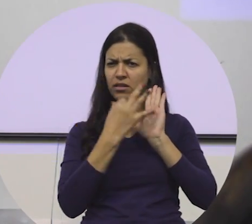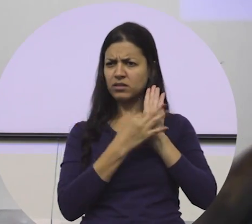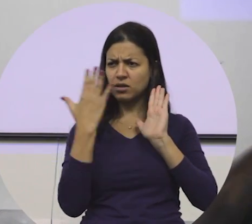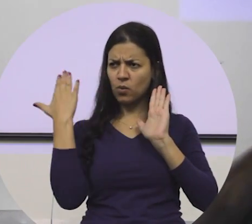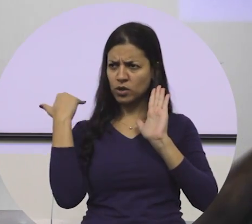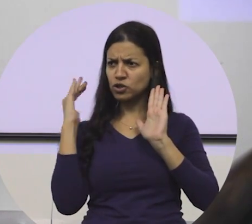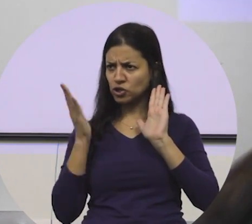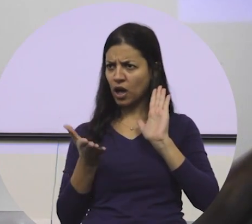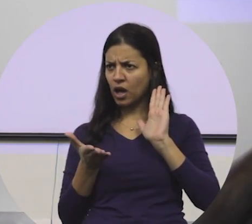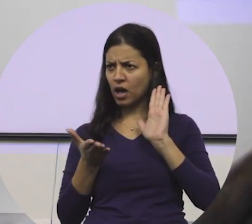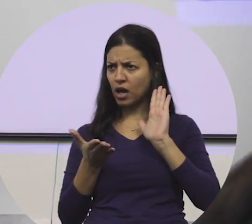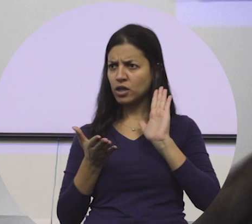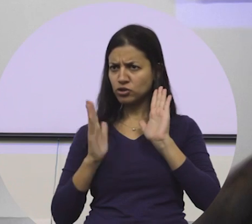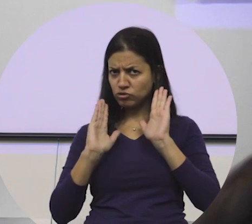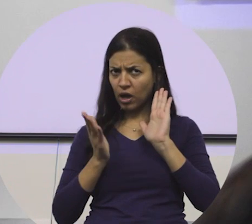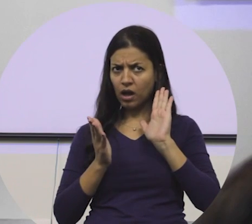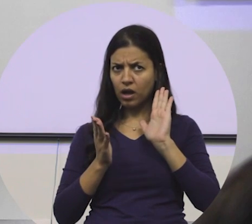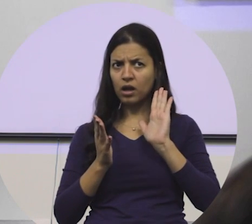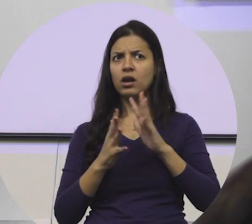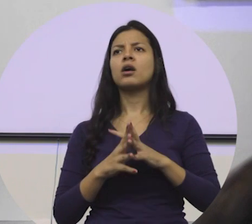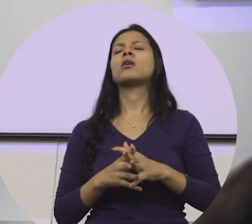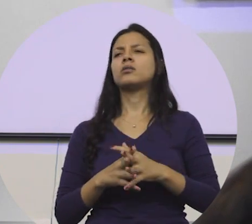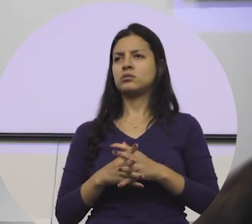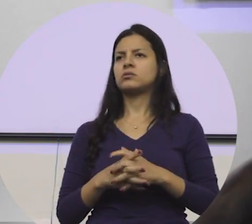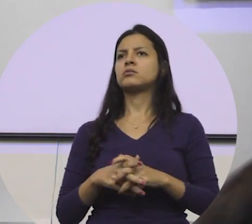Fala? Sim. Já?